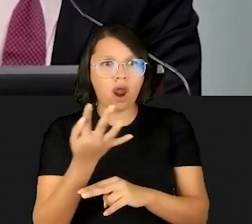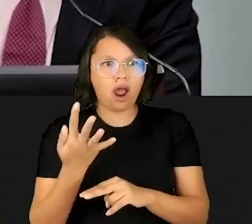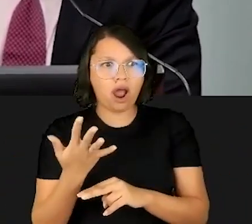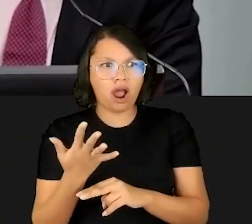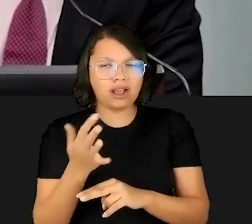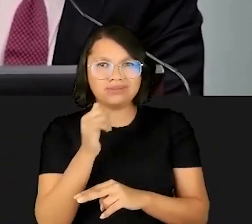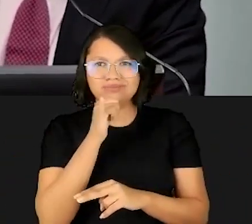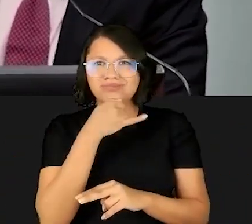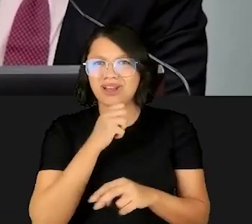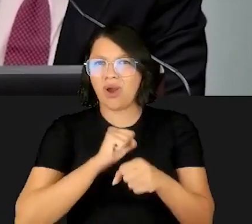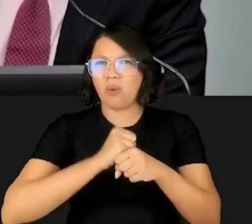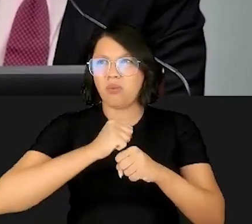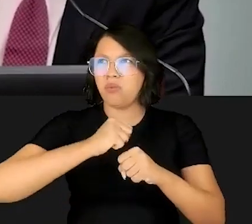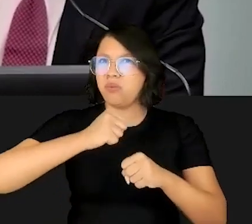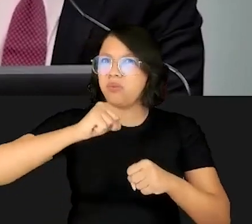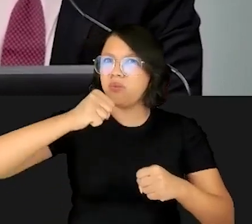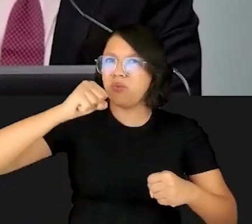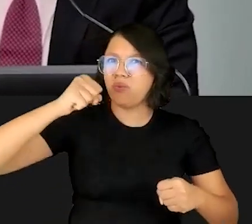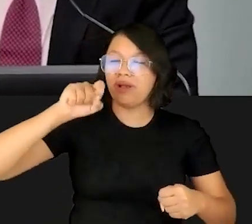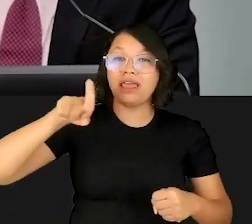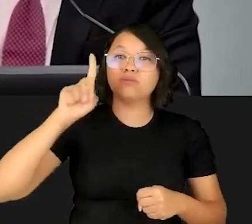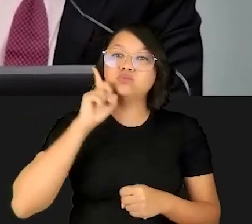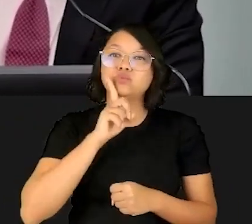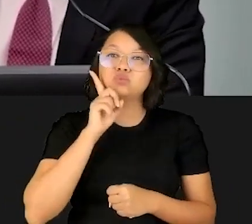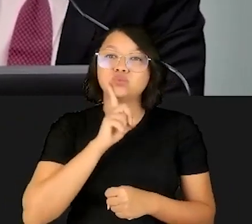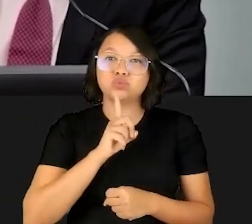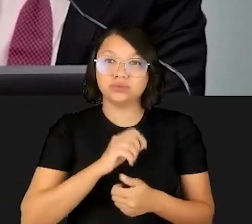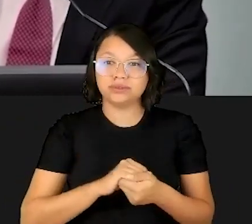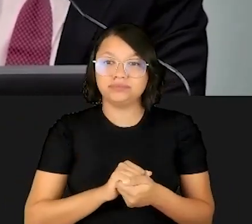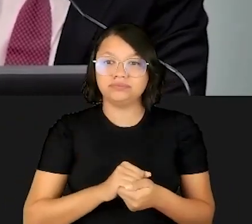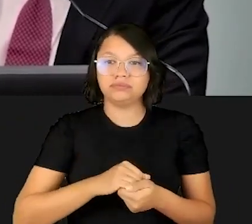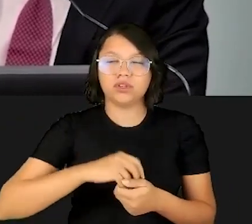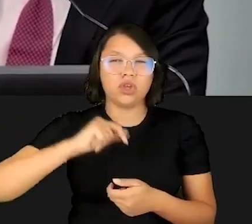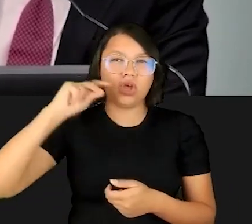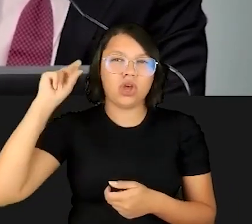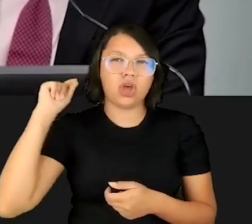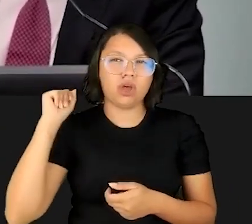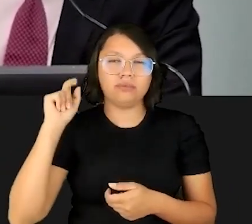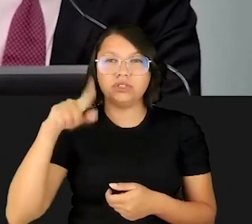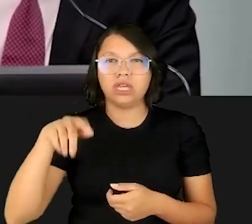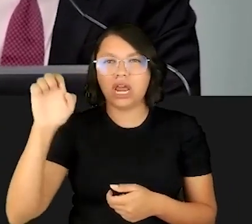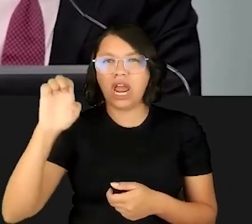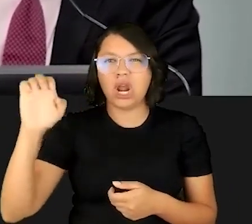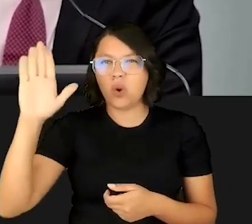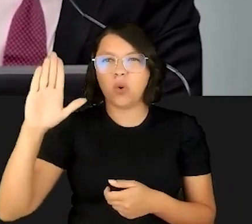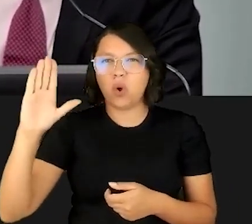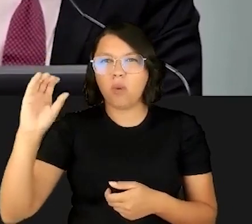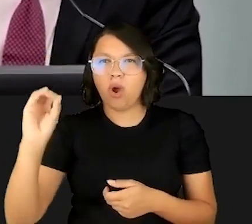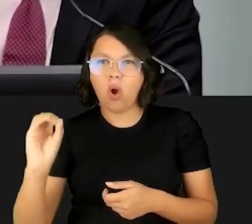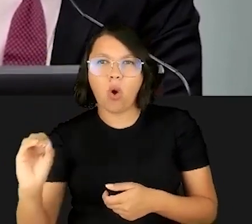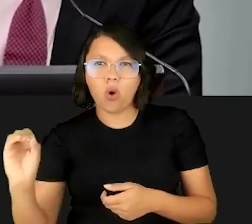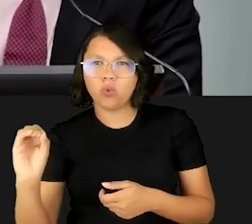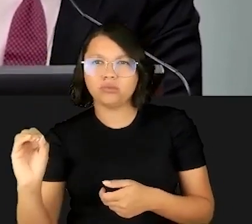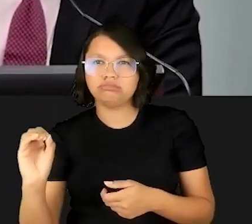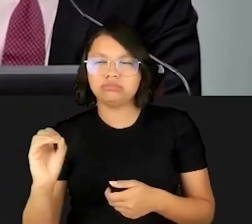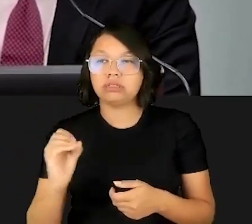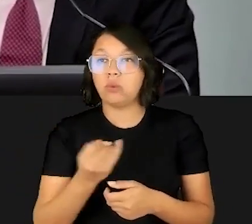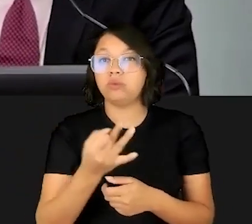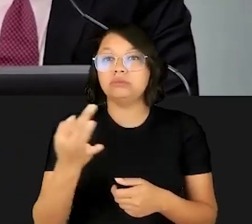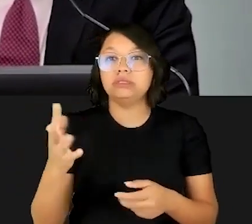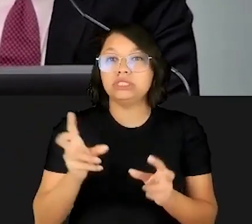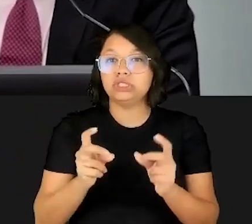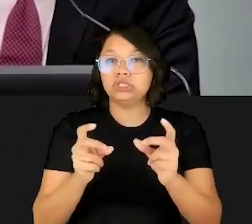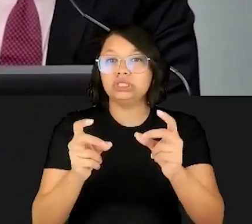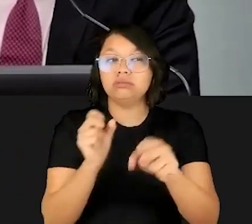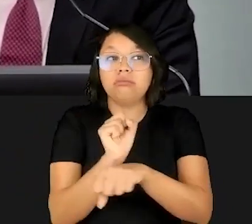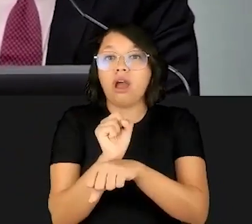são crescentes. Nos Estados Unidos e no que era antigamente chamado de Europa Ocidental, os números de casos de câncer